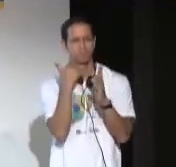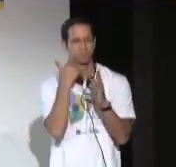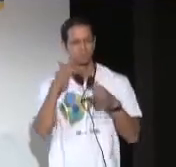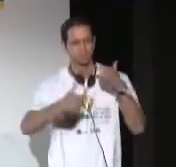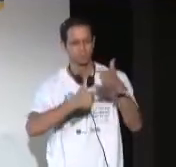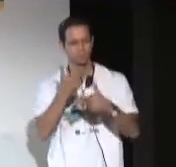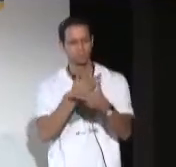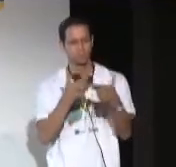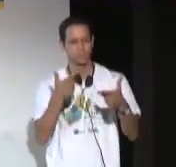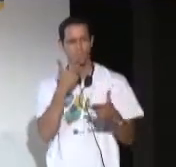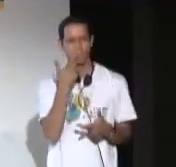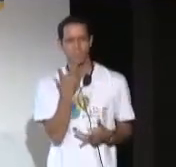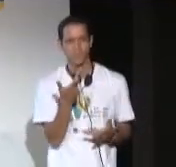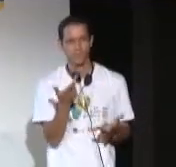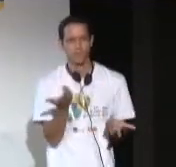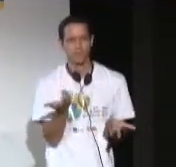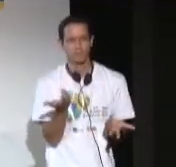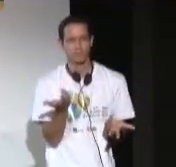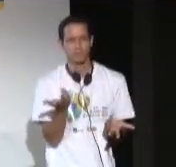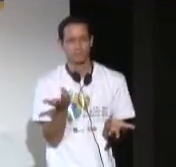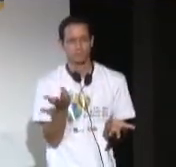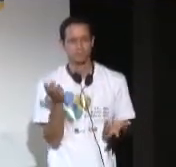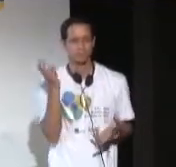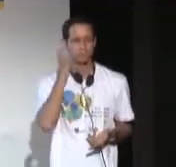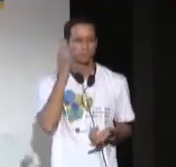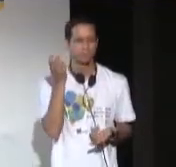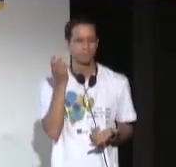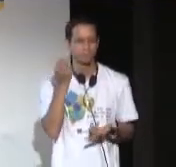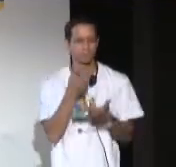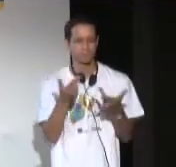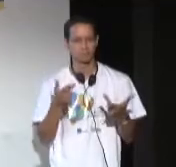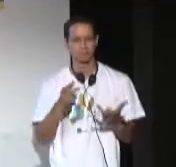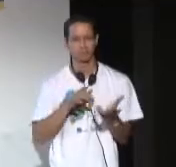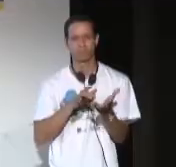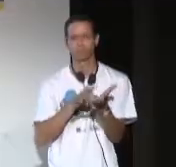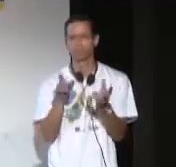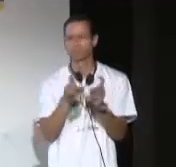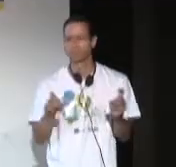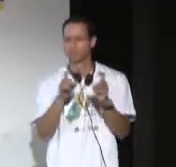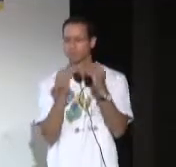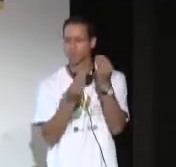que se fala sobre inteligência artificial na escola?